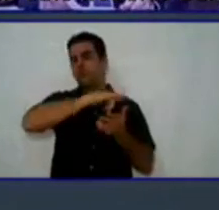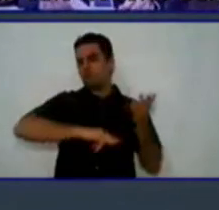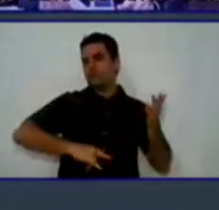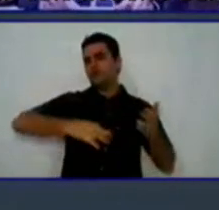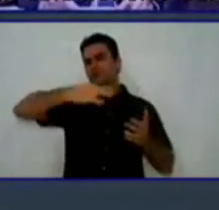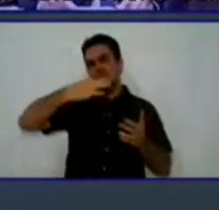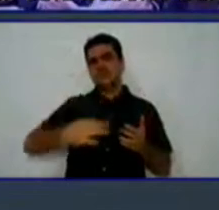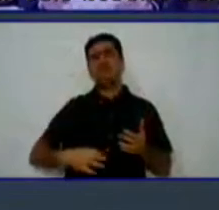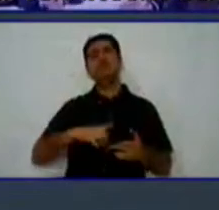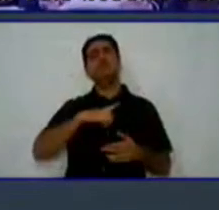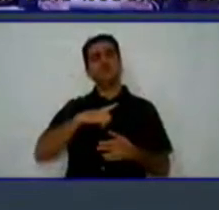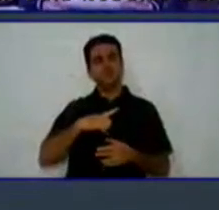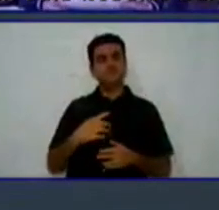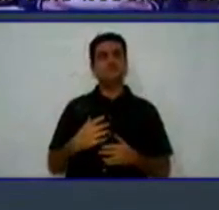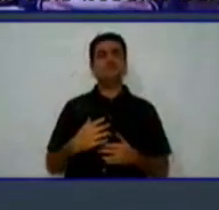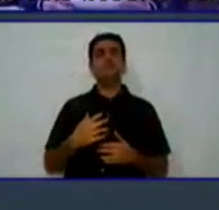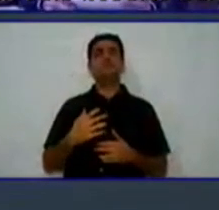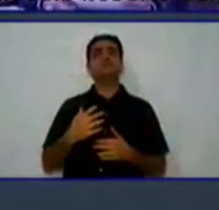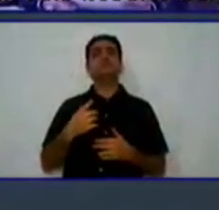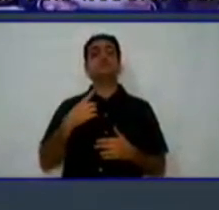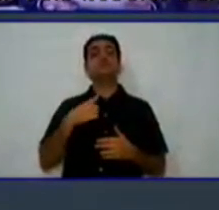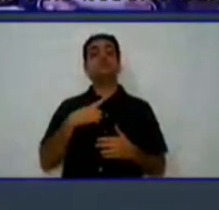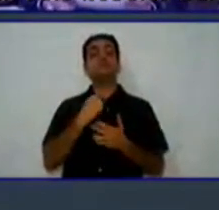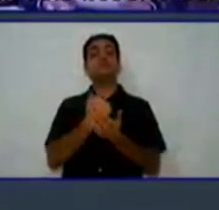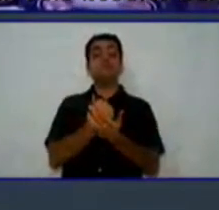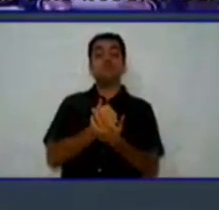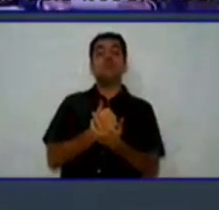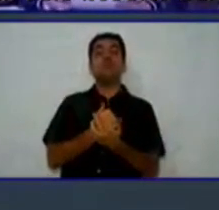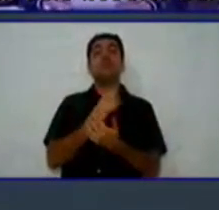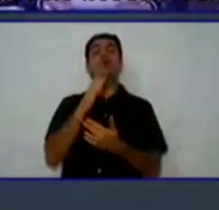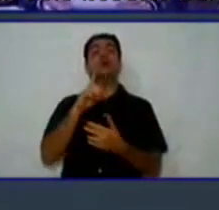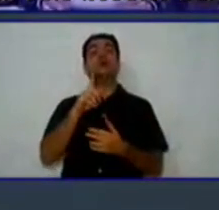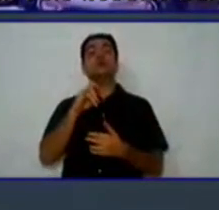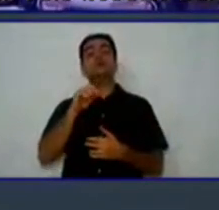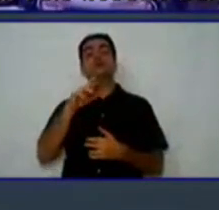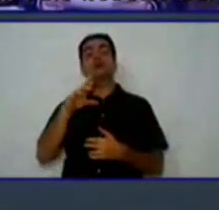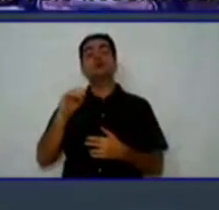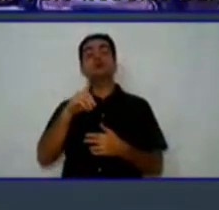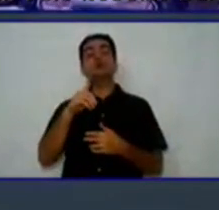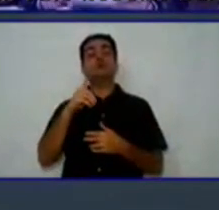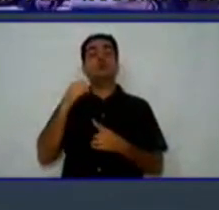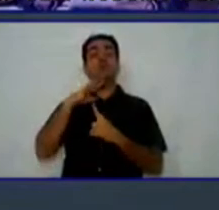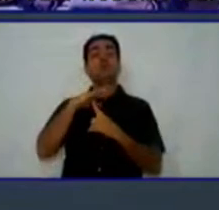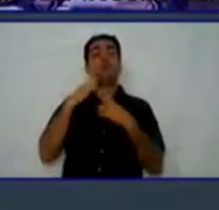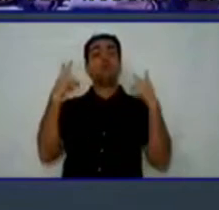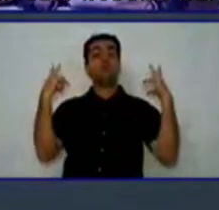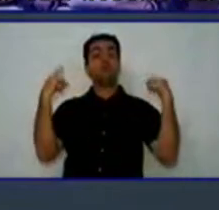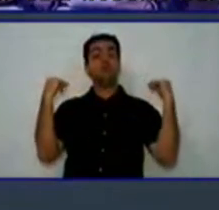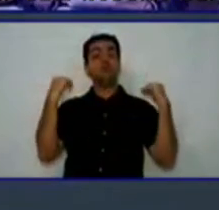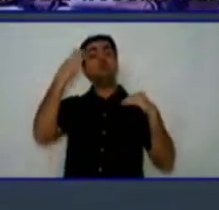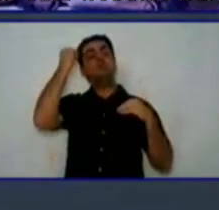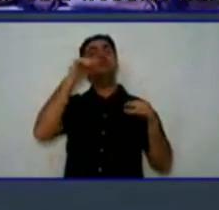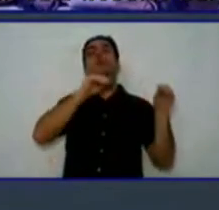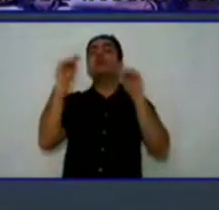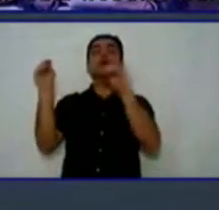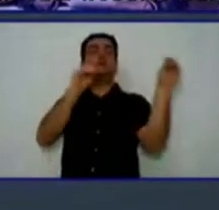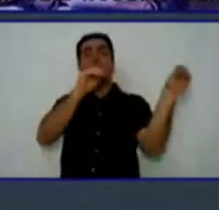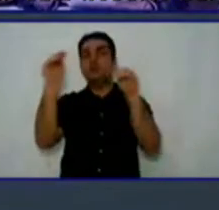temos o diário de bordo, fizemos a transcrição do diário de bordo para identificar a locomoção dessas